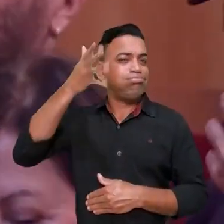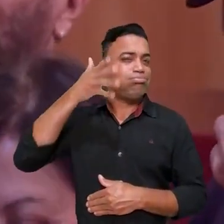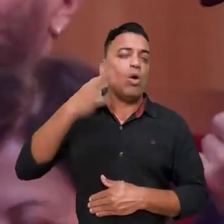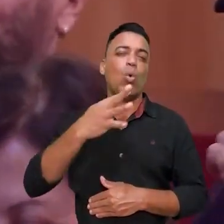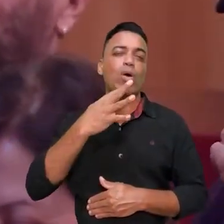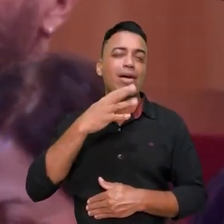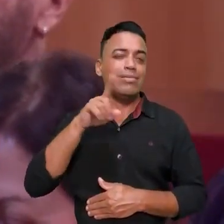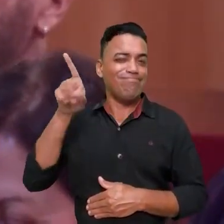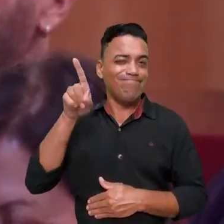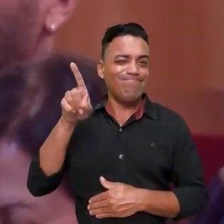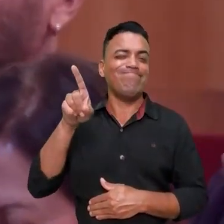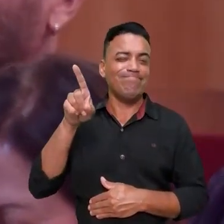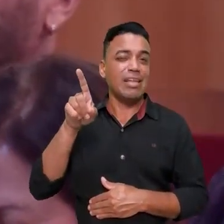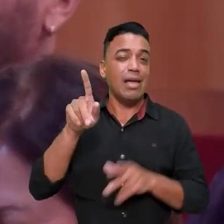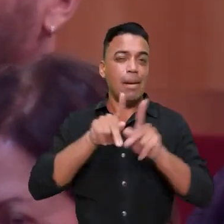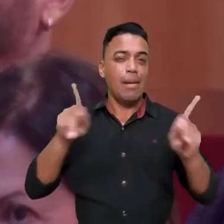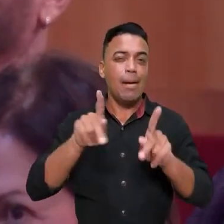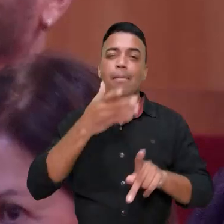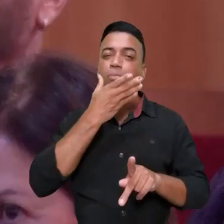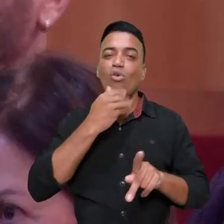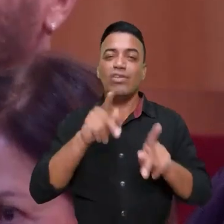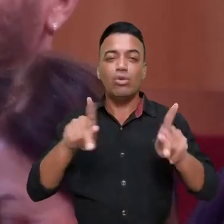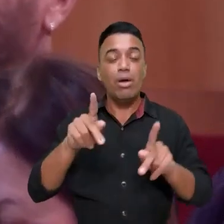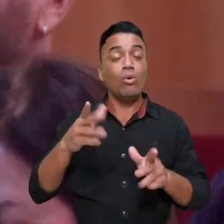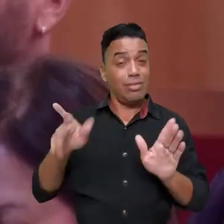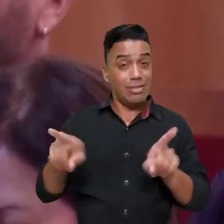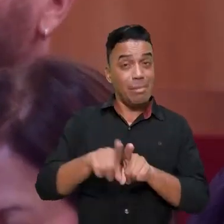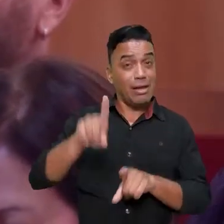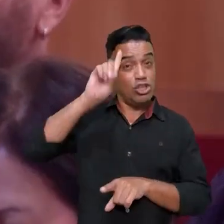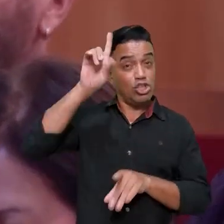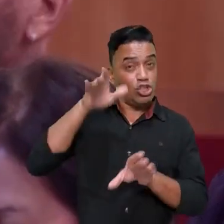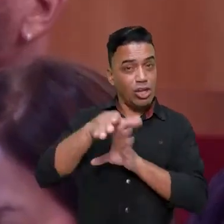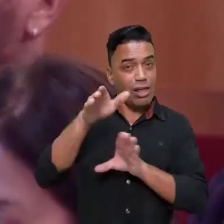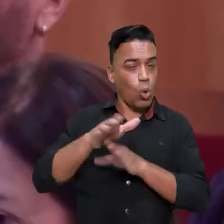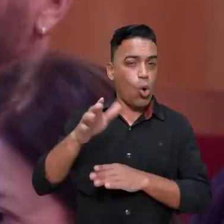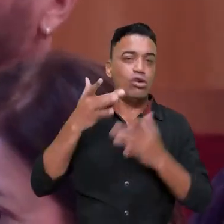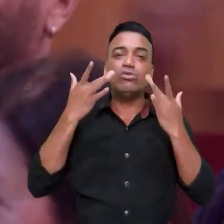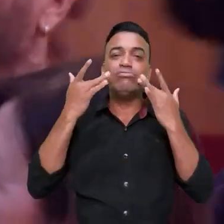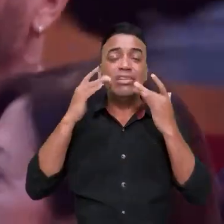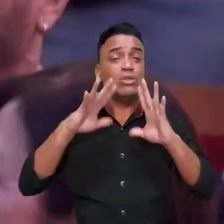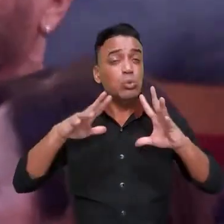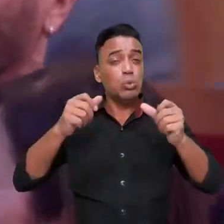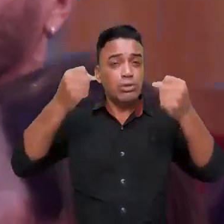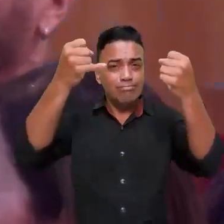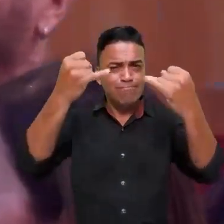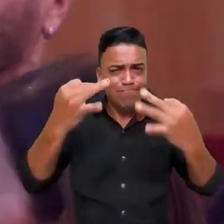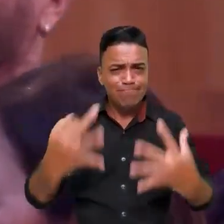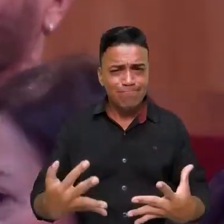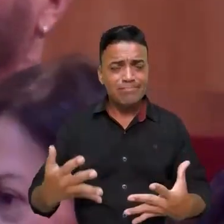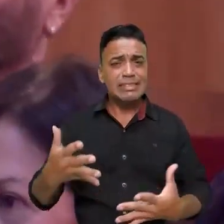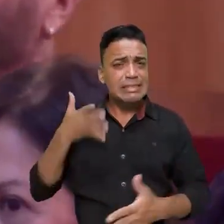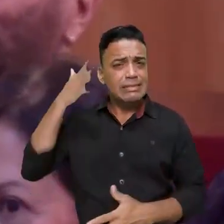aí, ele foi meu professor e meu diretor, e assim, tudo que ele falou